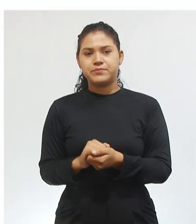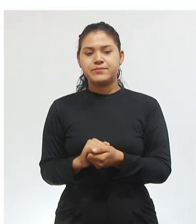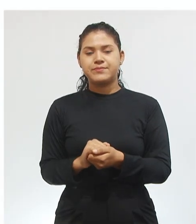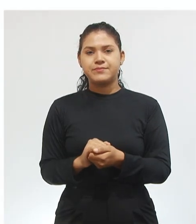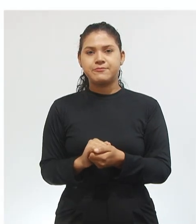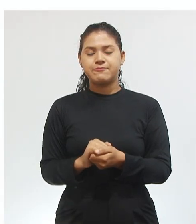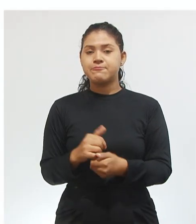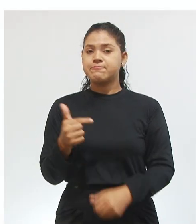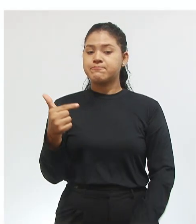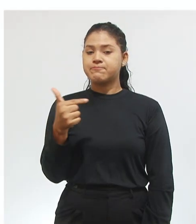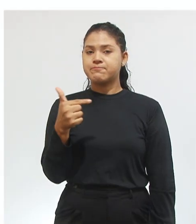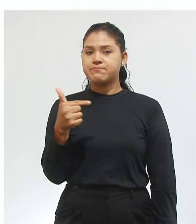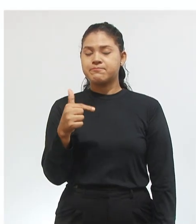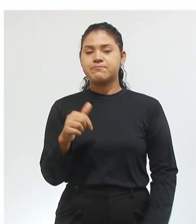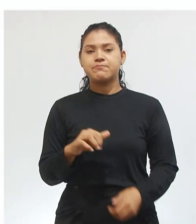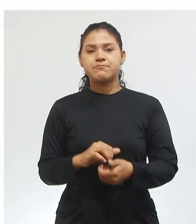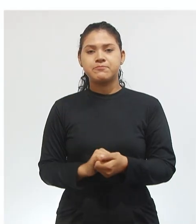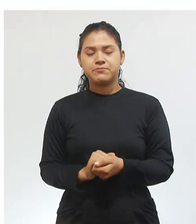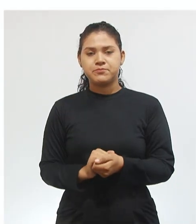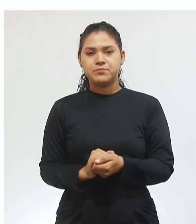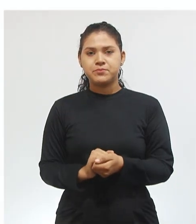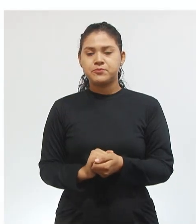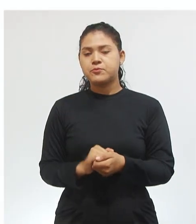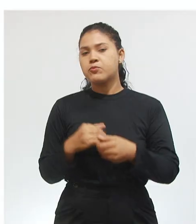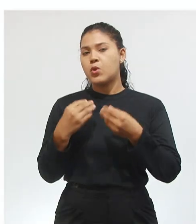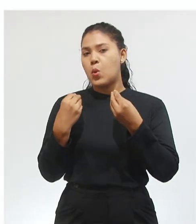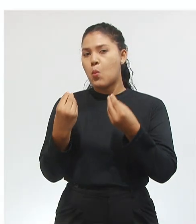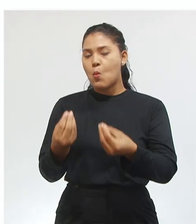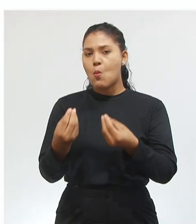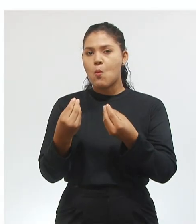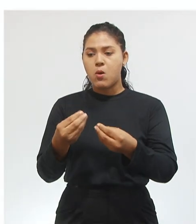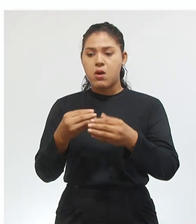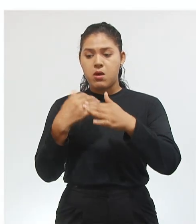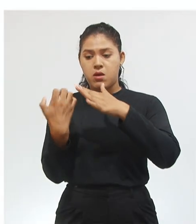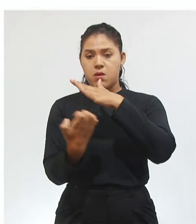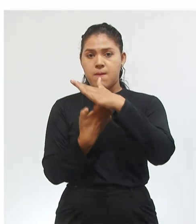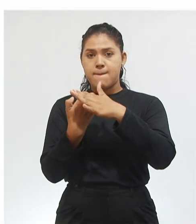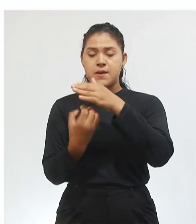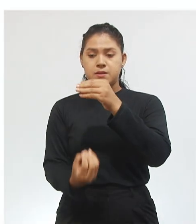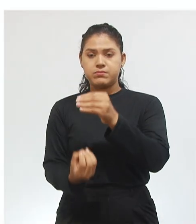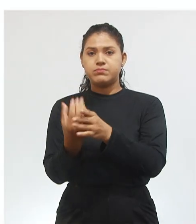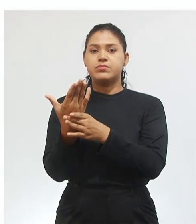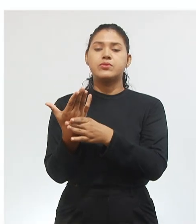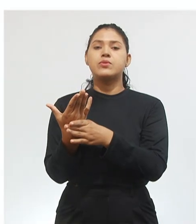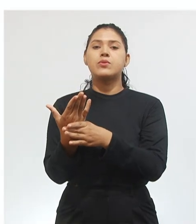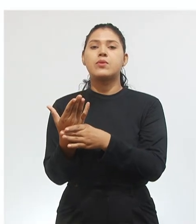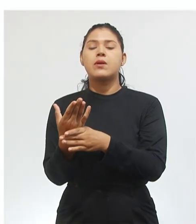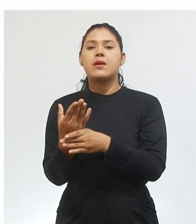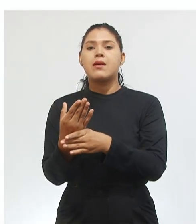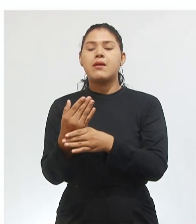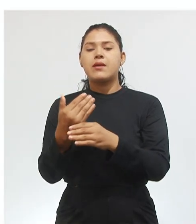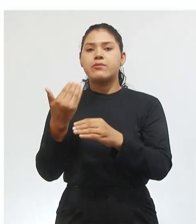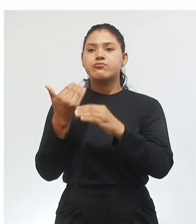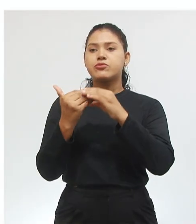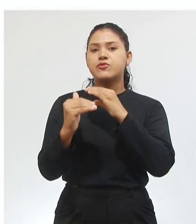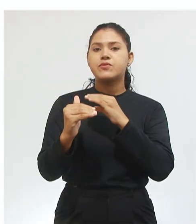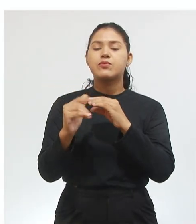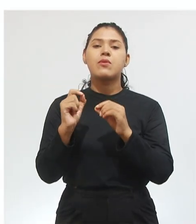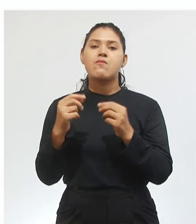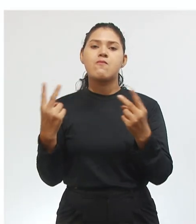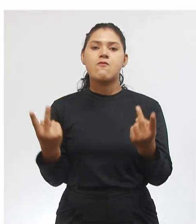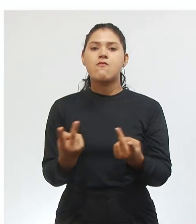modelo de negócio sustentável é justamente como a empresa como ela cria e entrega esse valor